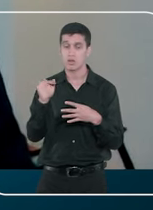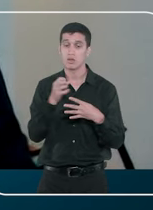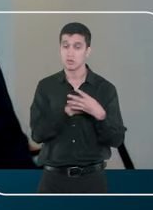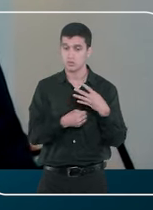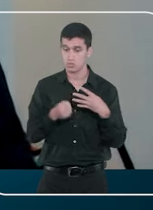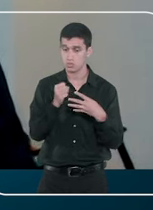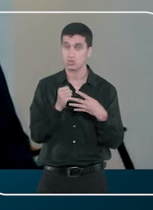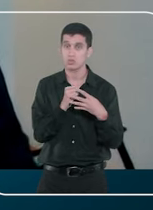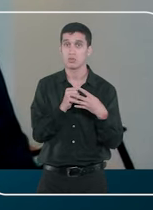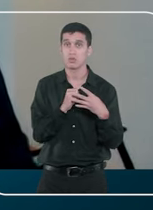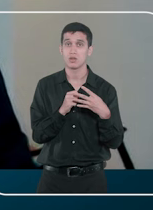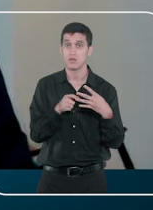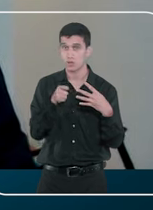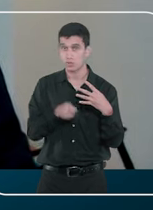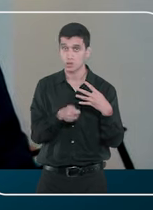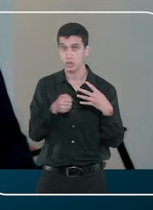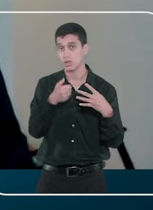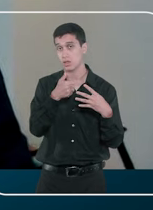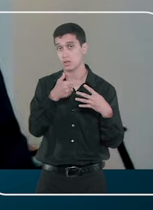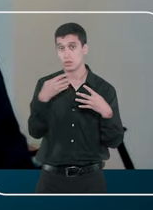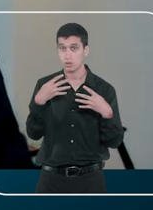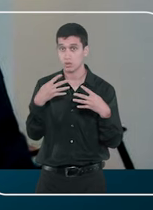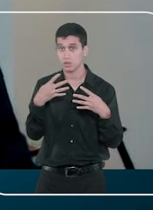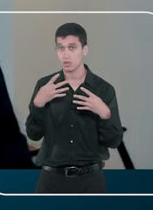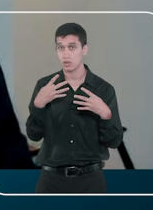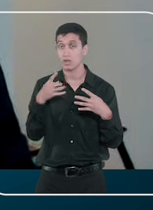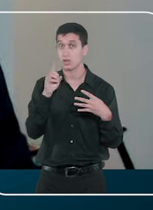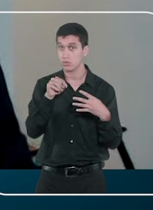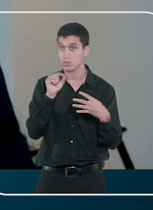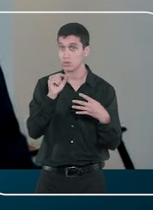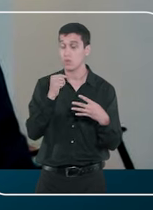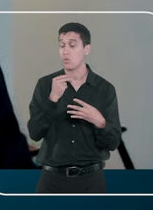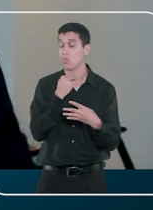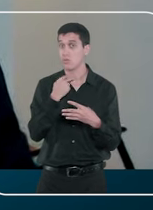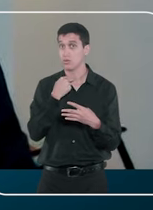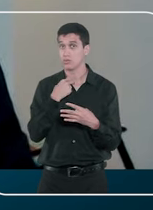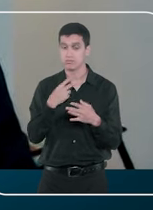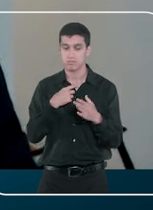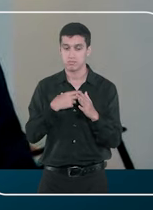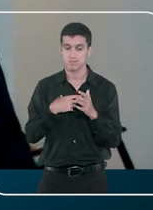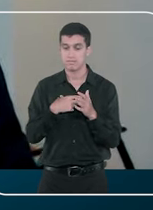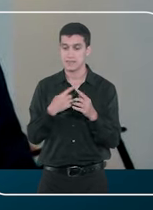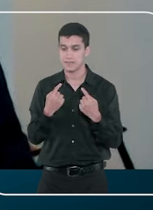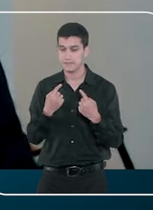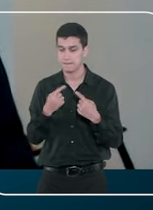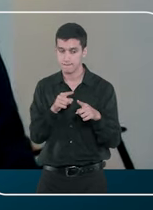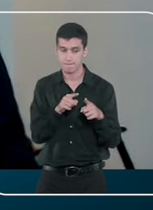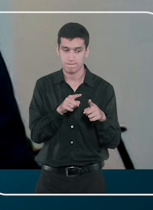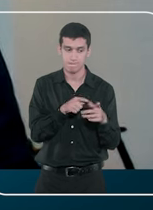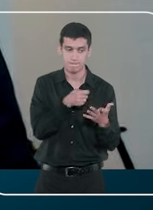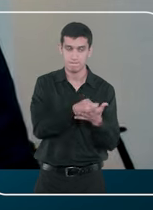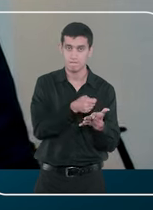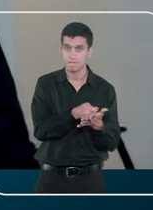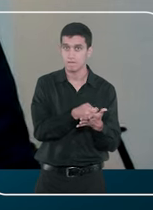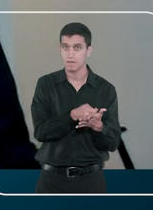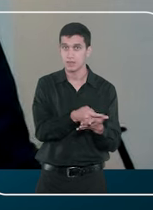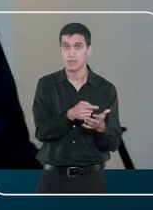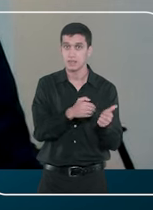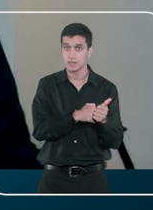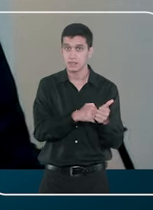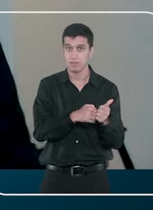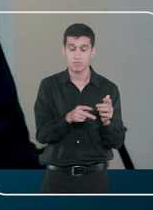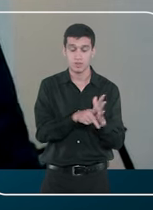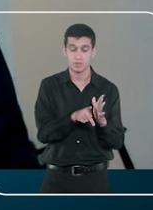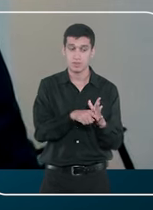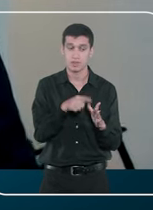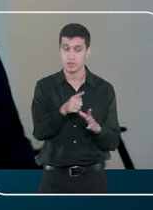14, em que lá diz que não se pode opor sigilo ao defensor do